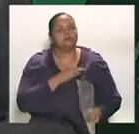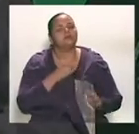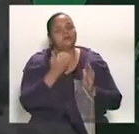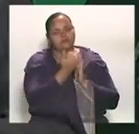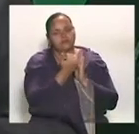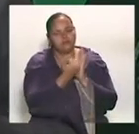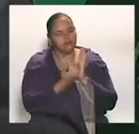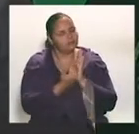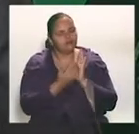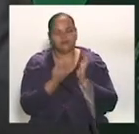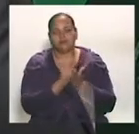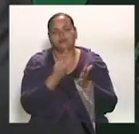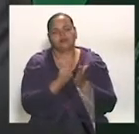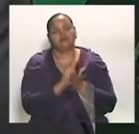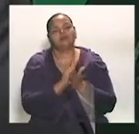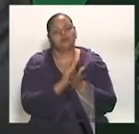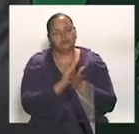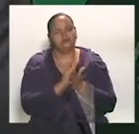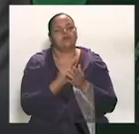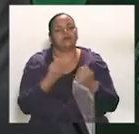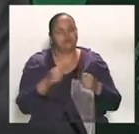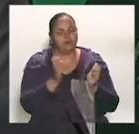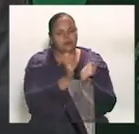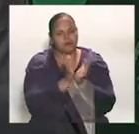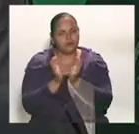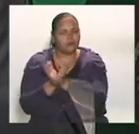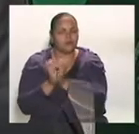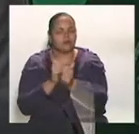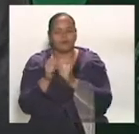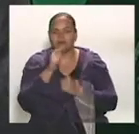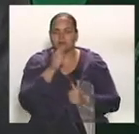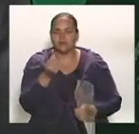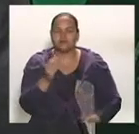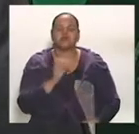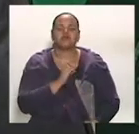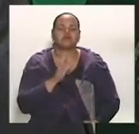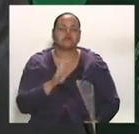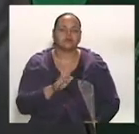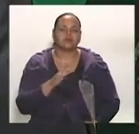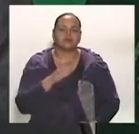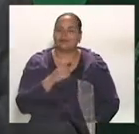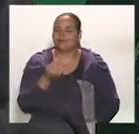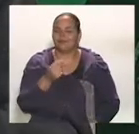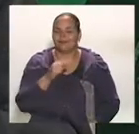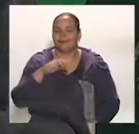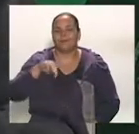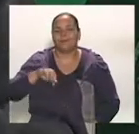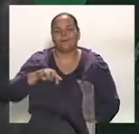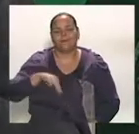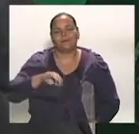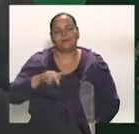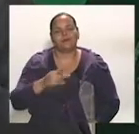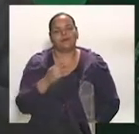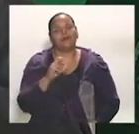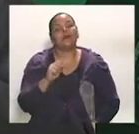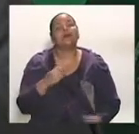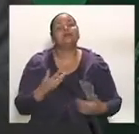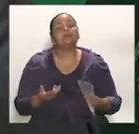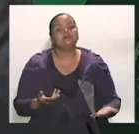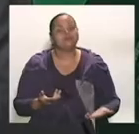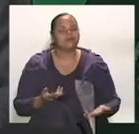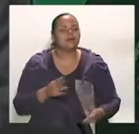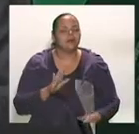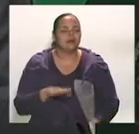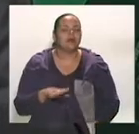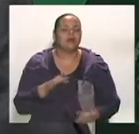errado. As entidades são associações sem fins lucrativos, mas movimentam milhões. Boa